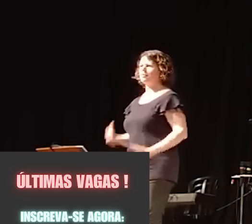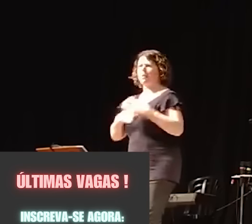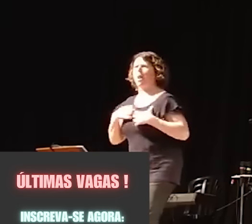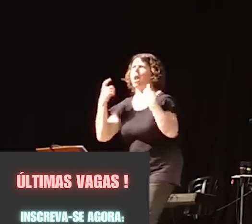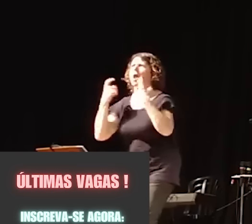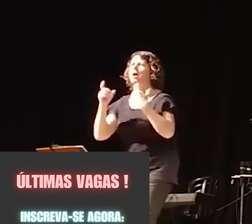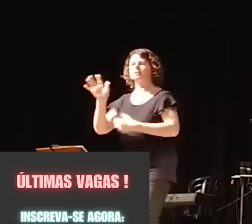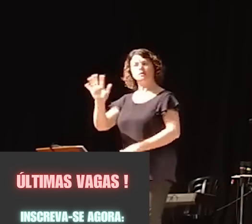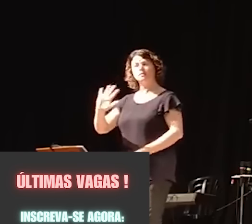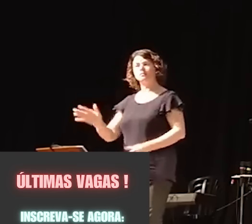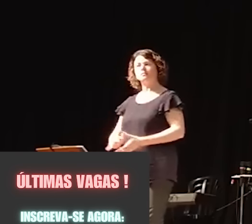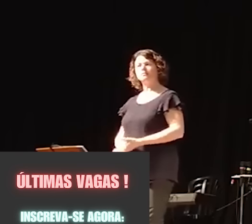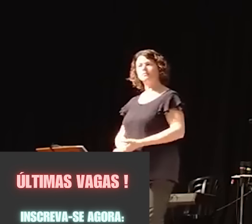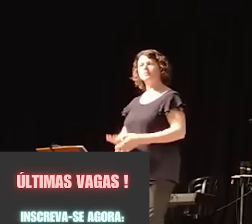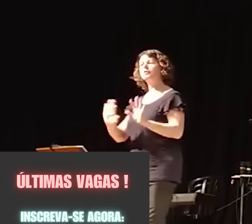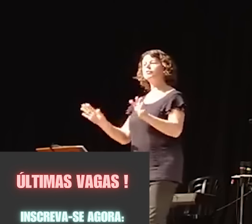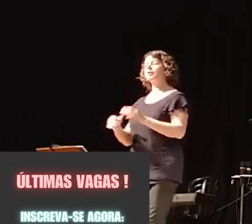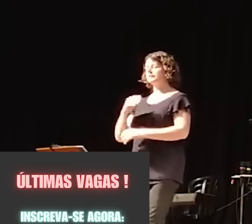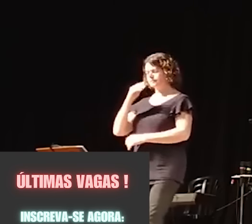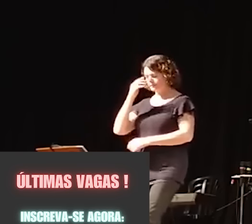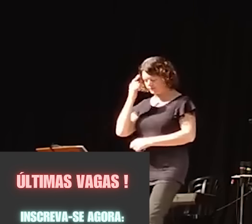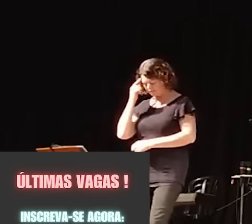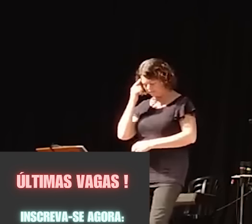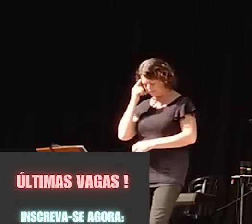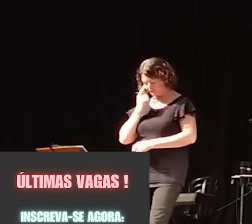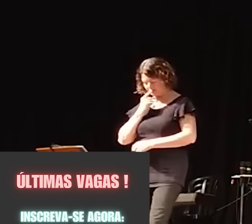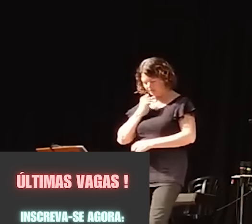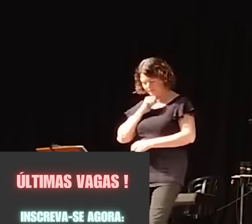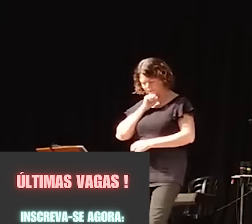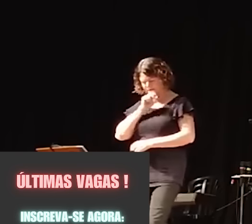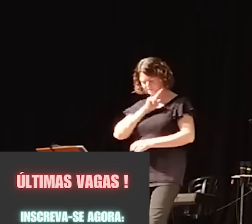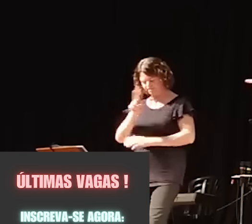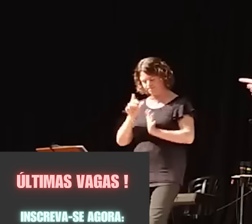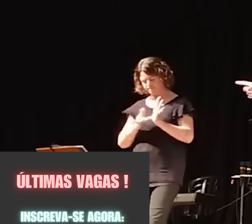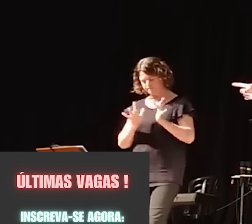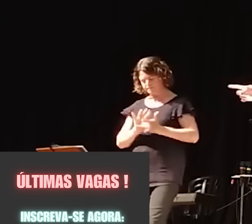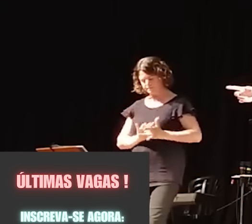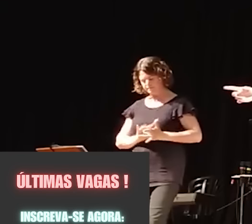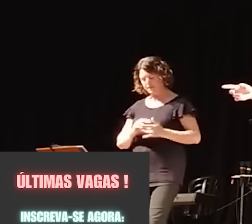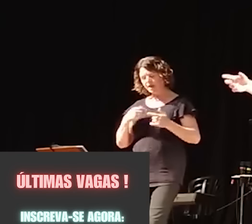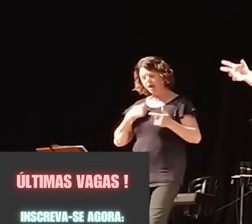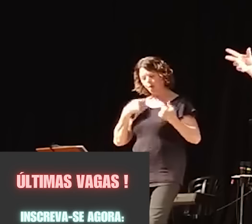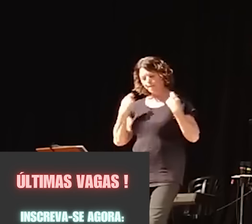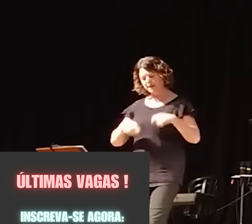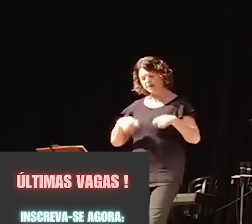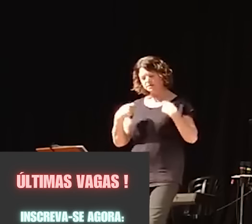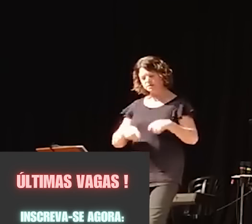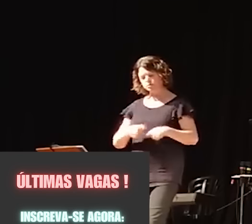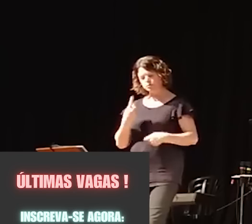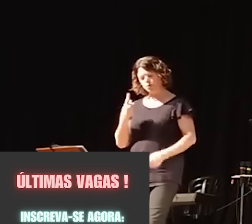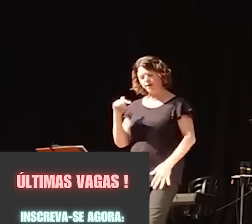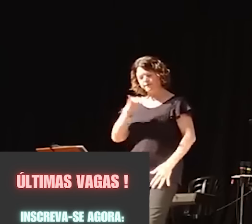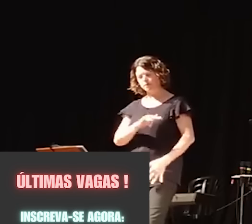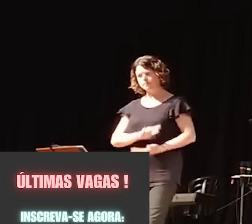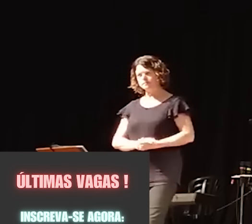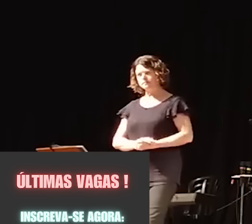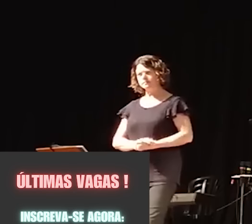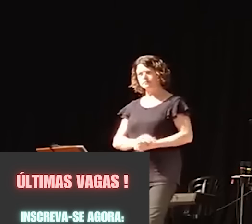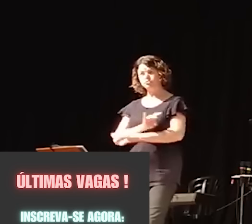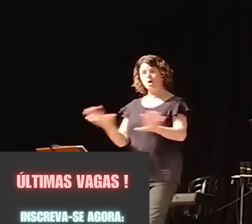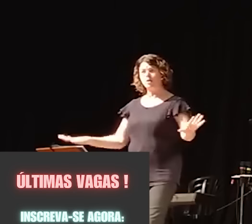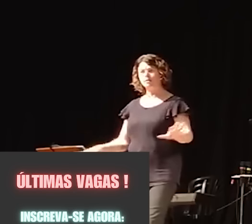de um avião só isso olha que coisa daqui a pouco o rapaz chamou assim eu voltei de novo